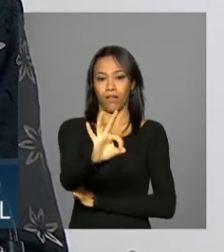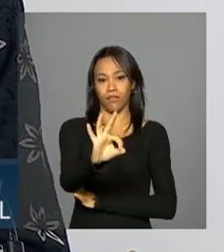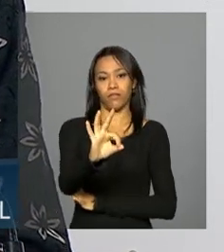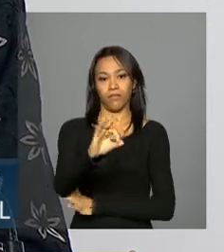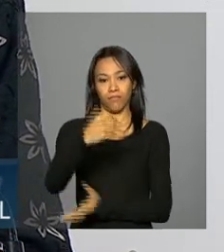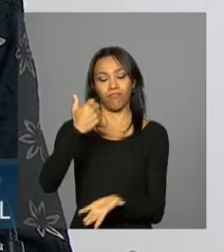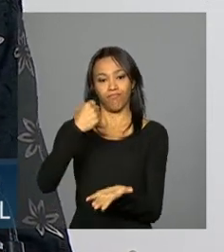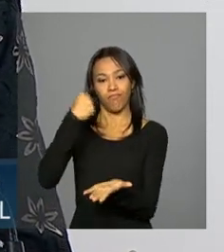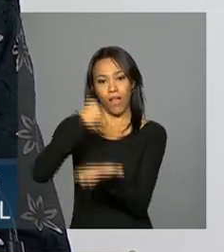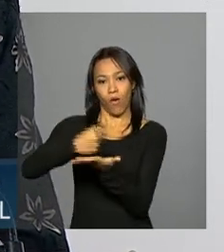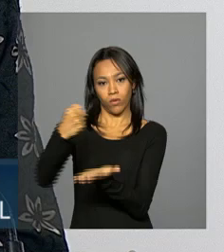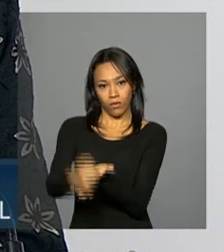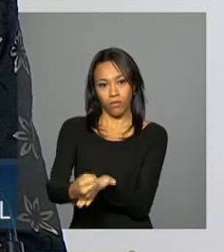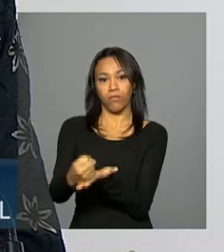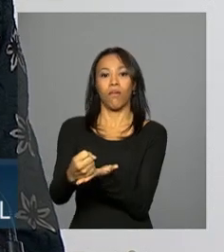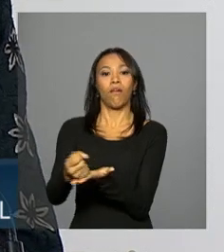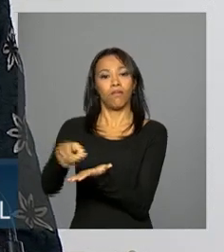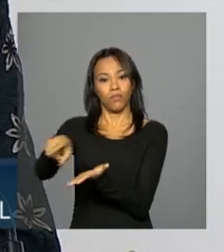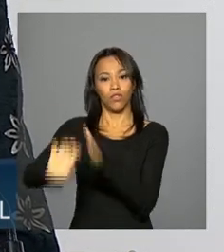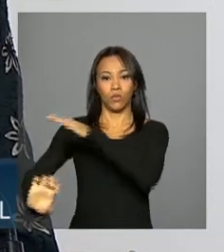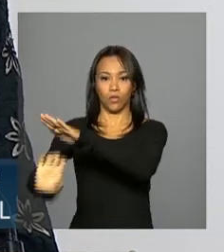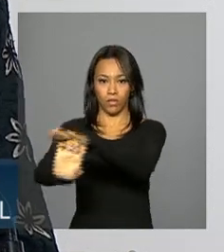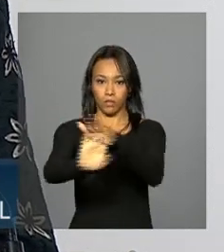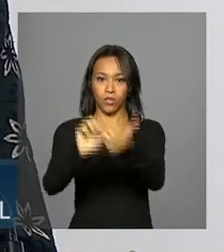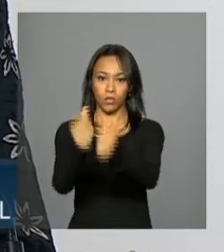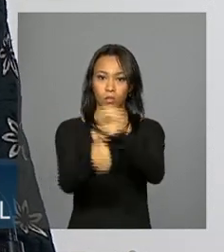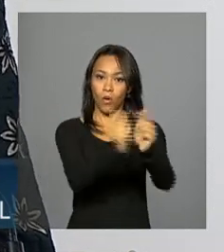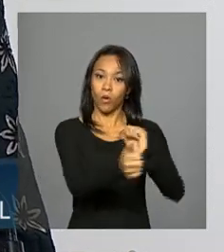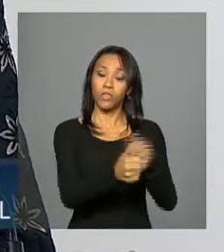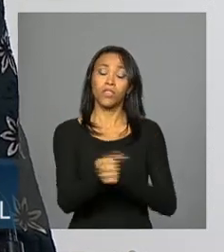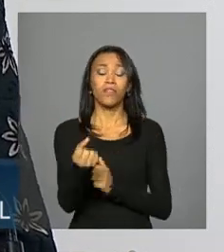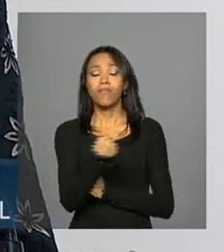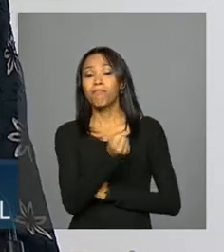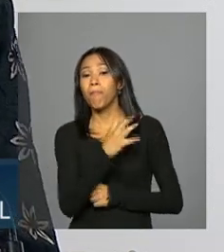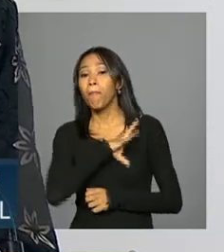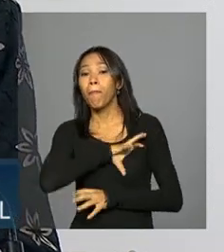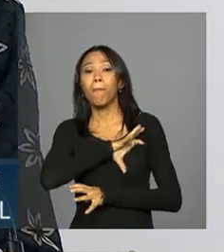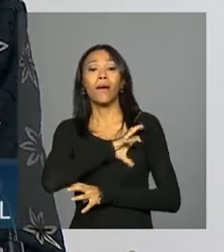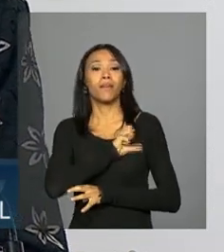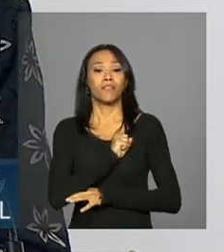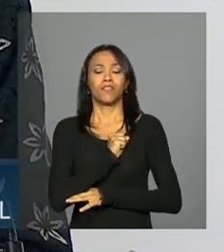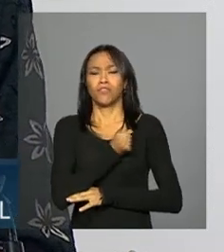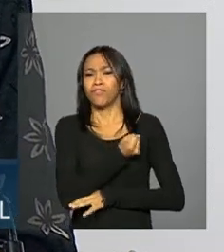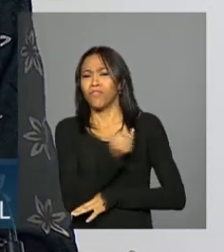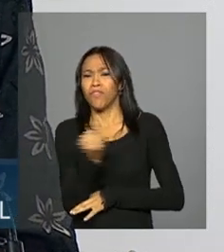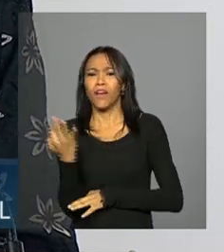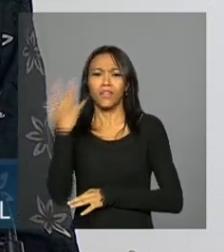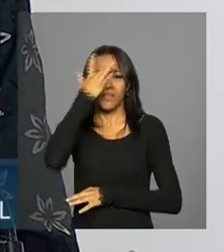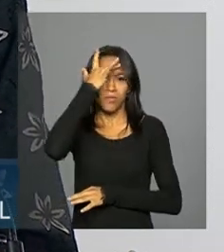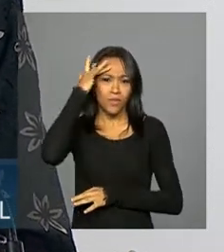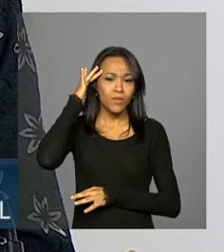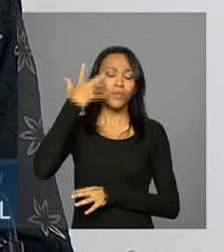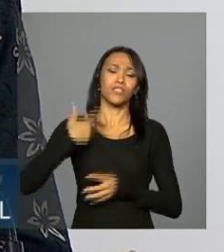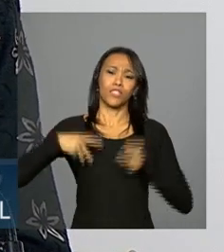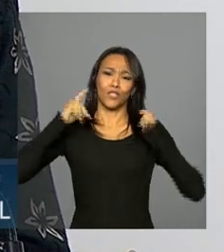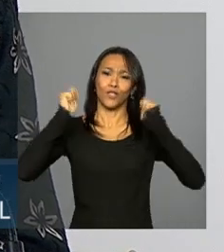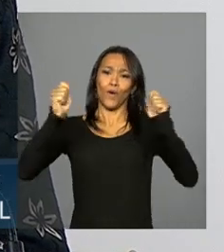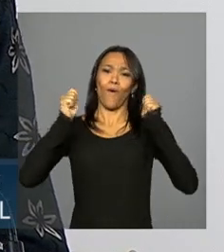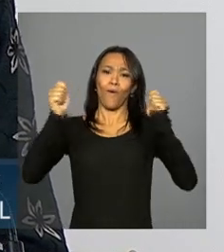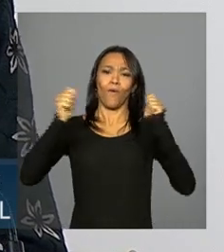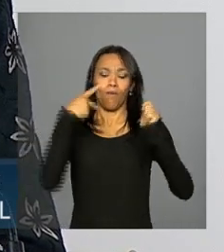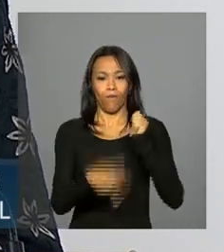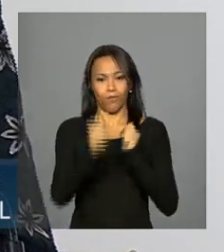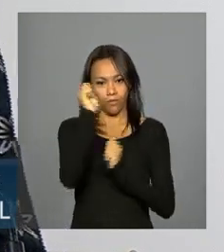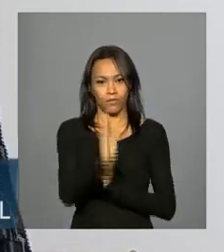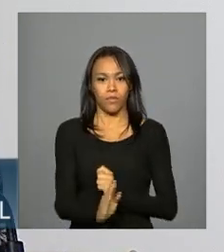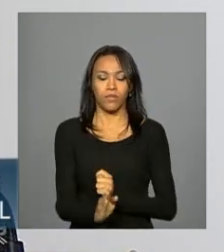contratos carregam consigo a paixão de milhões de torcedores, de milhões de torcedoras por todo o nosso